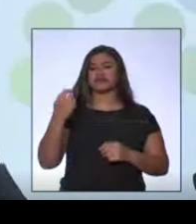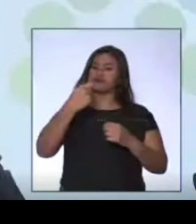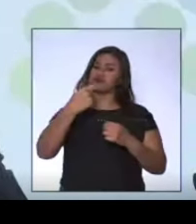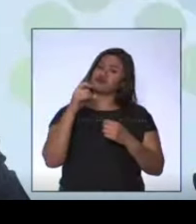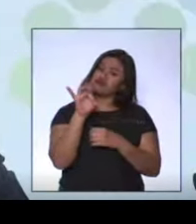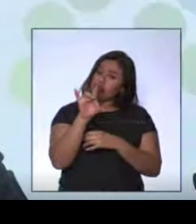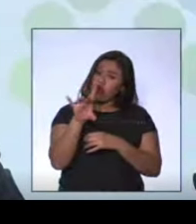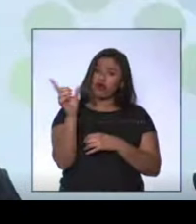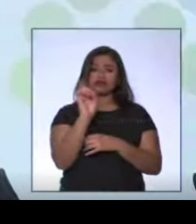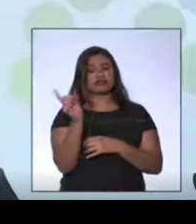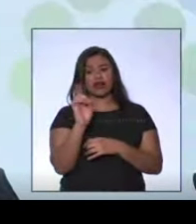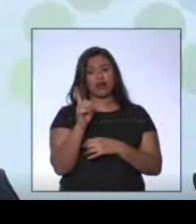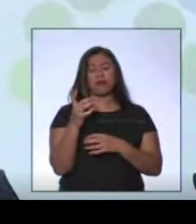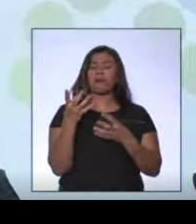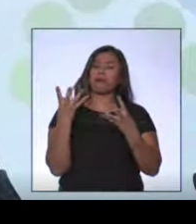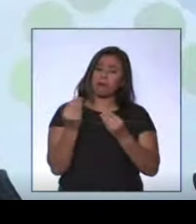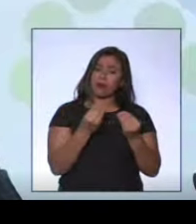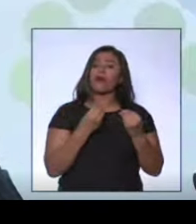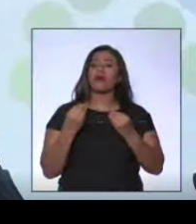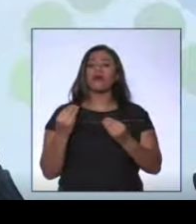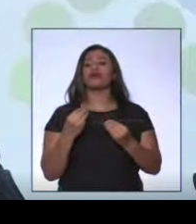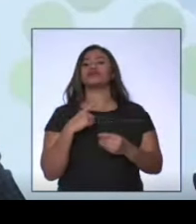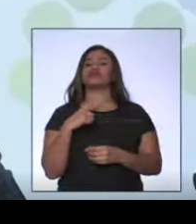são clássicos.